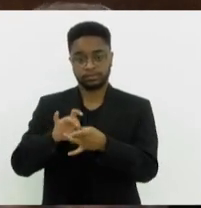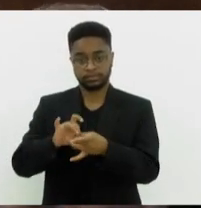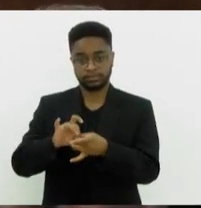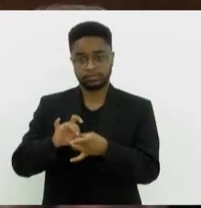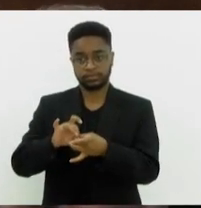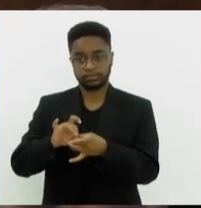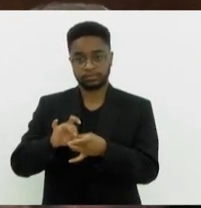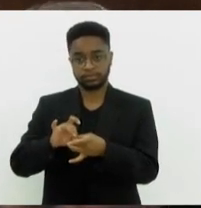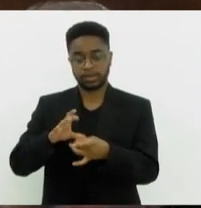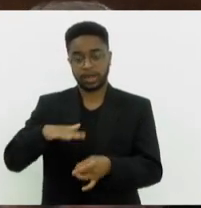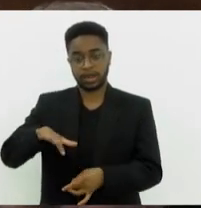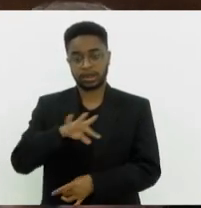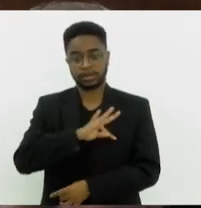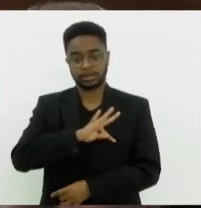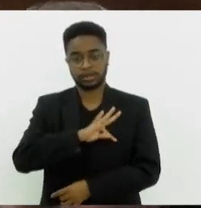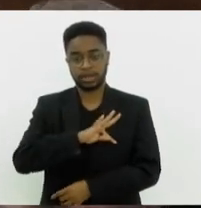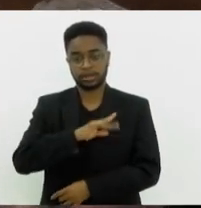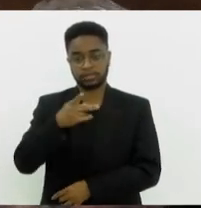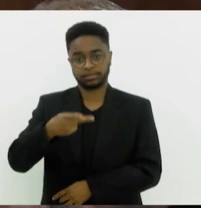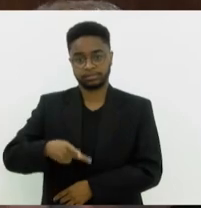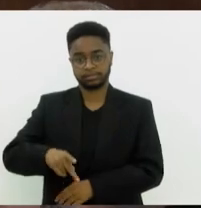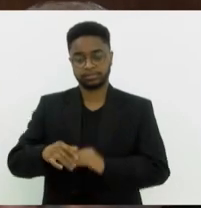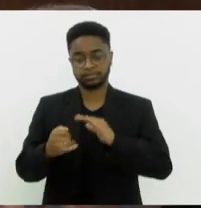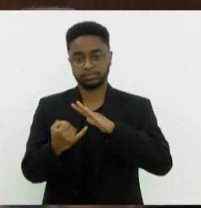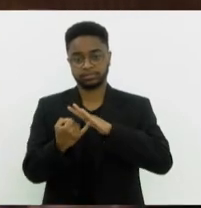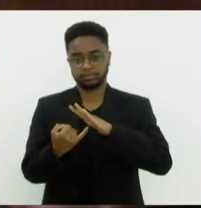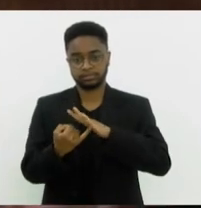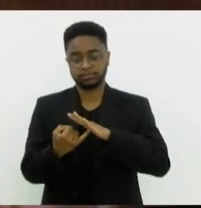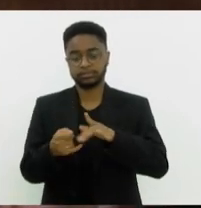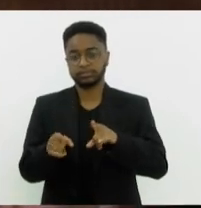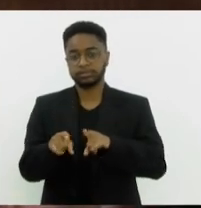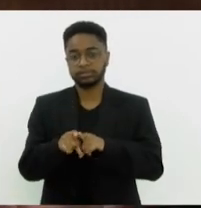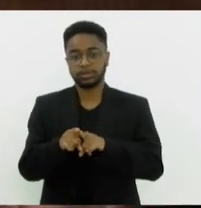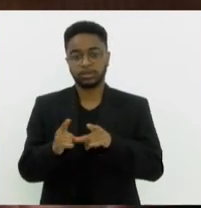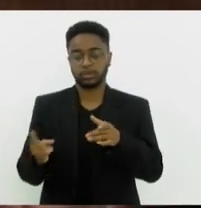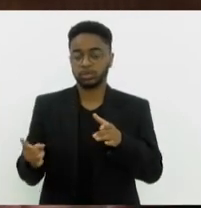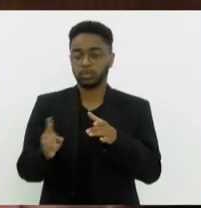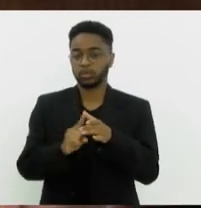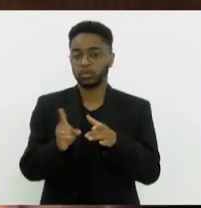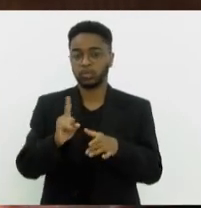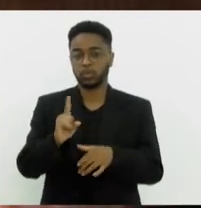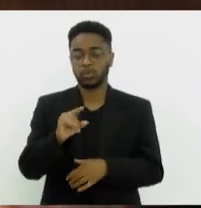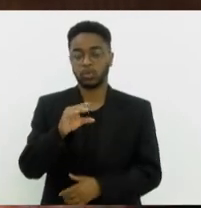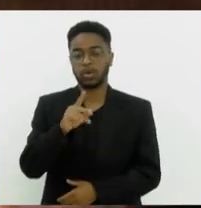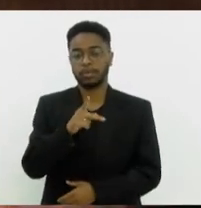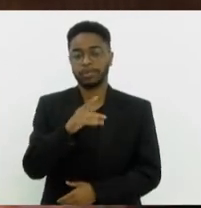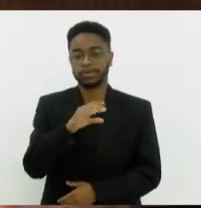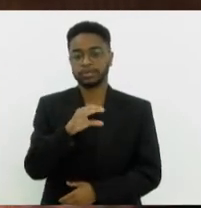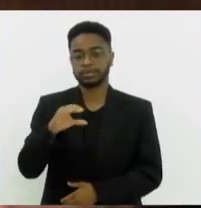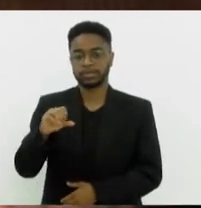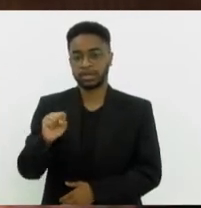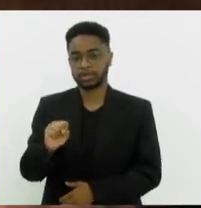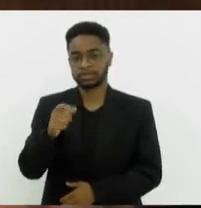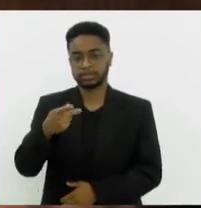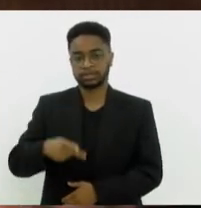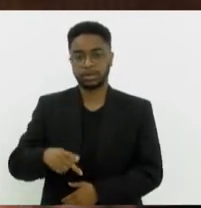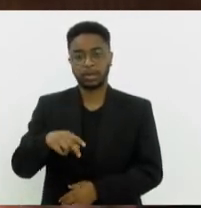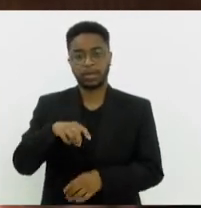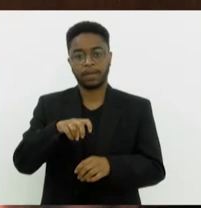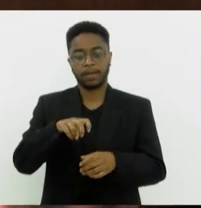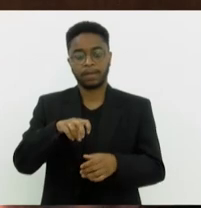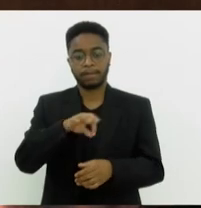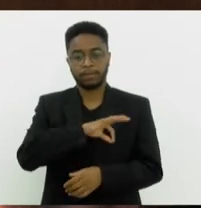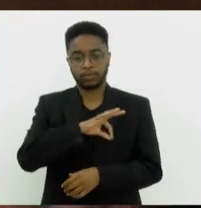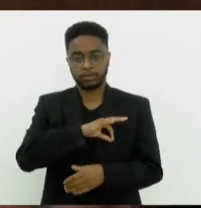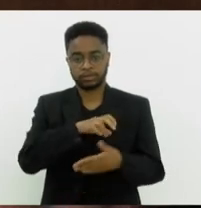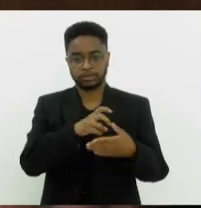são da parte técnica da instituição e não foram incluídos no PCCS da Polícia Penal.